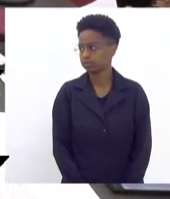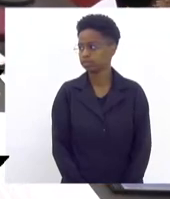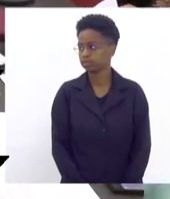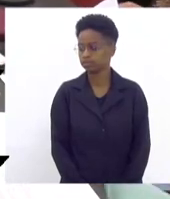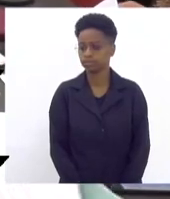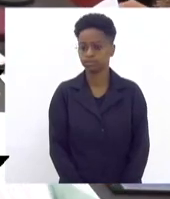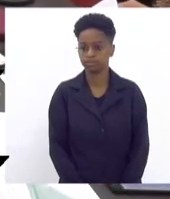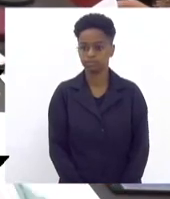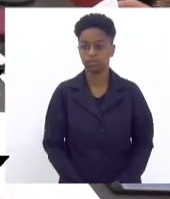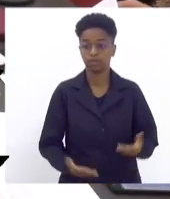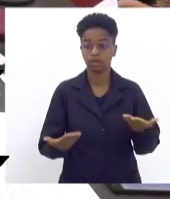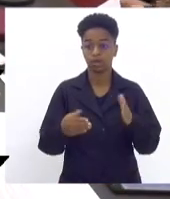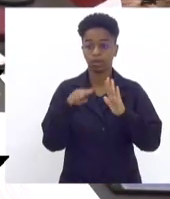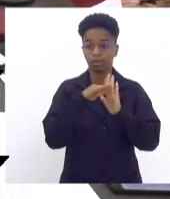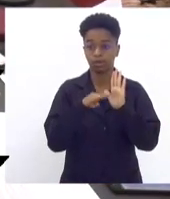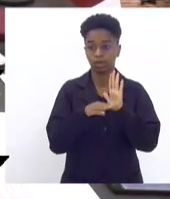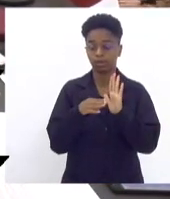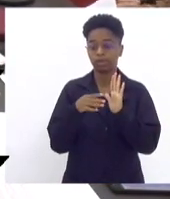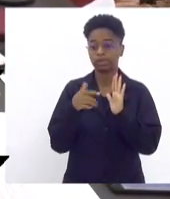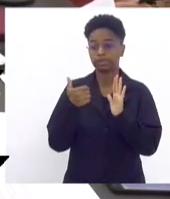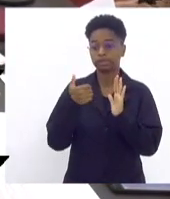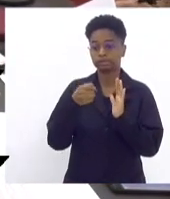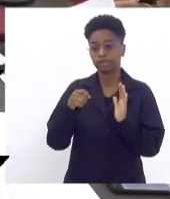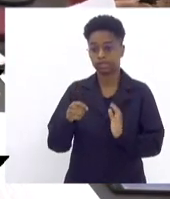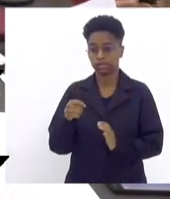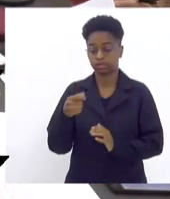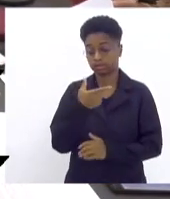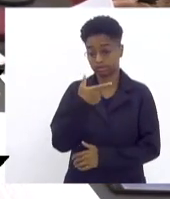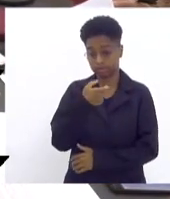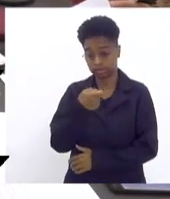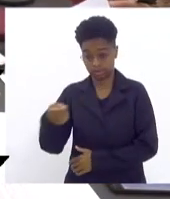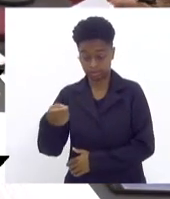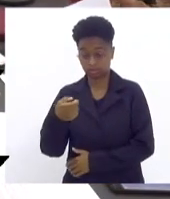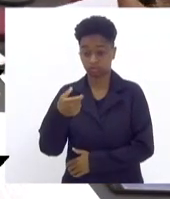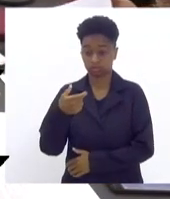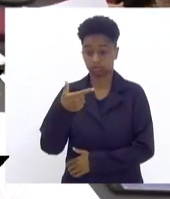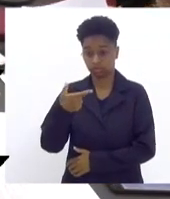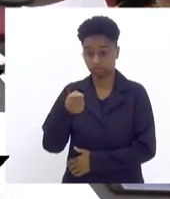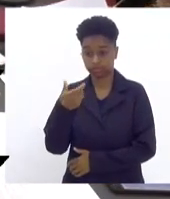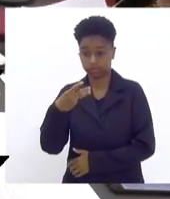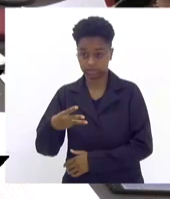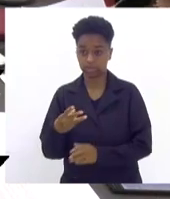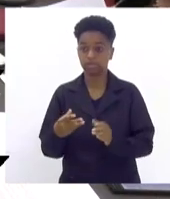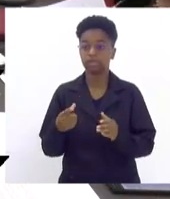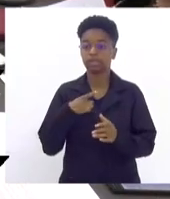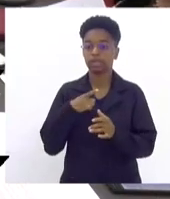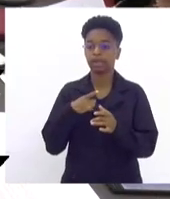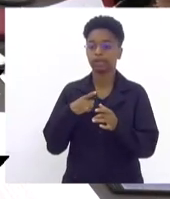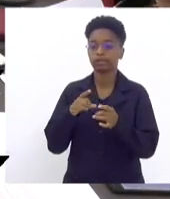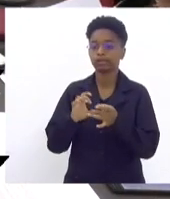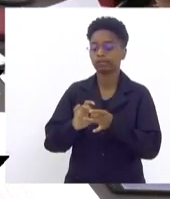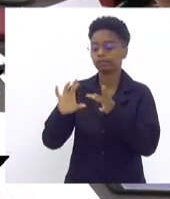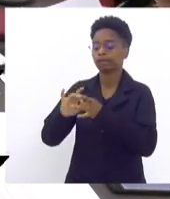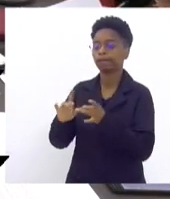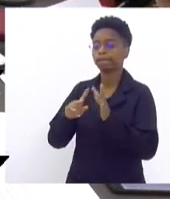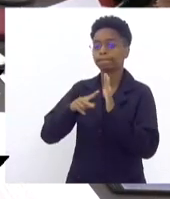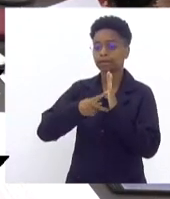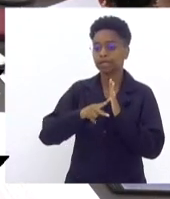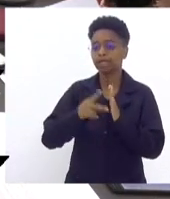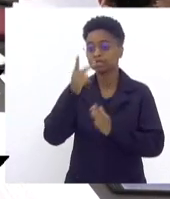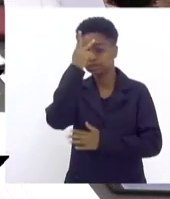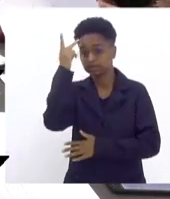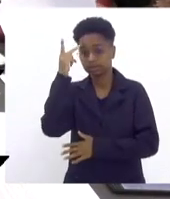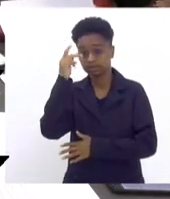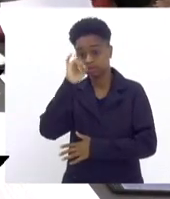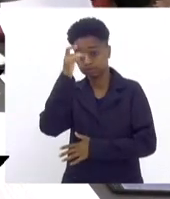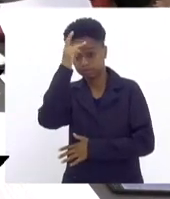37 da pauta é o PL 100 de 2023, de autoria do deputado Luiz Cláudio Ribeiro, que permite a isenção de pedágio para os habitantes dos municípios onde estejam situadas as